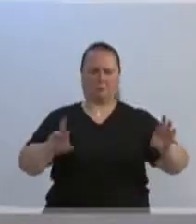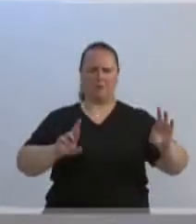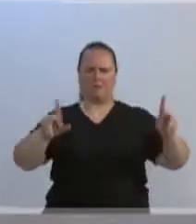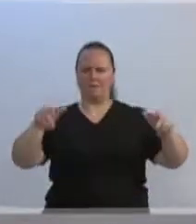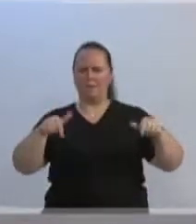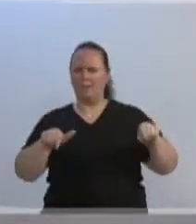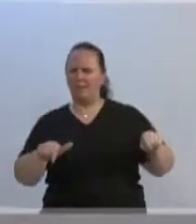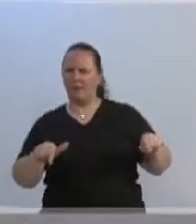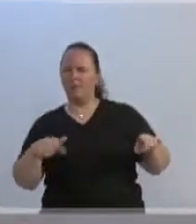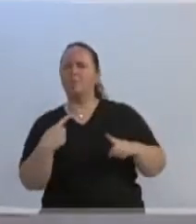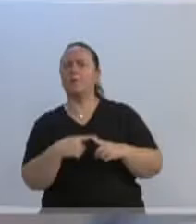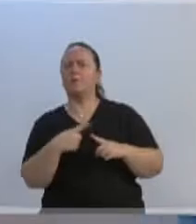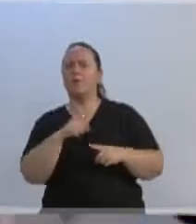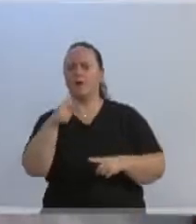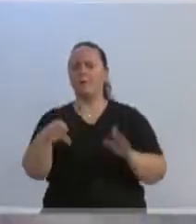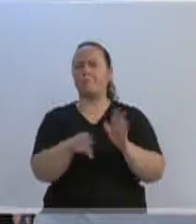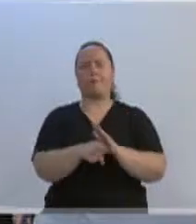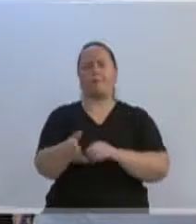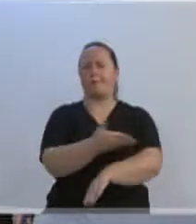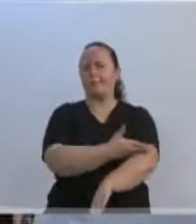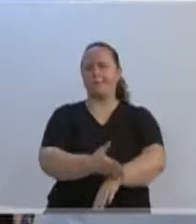praxe do governo apoiam